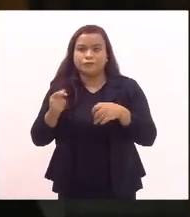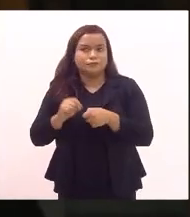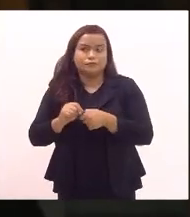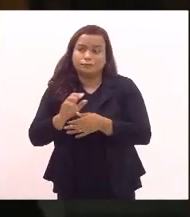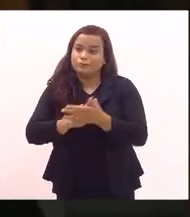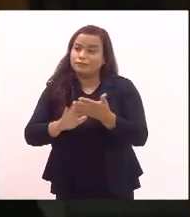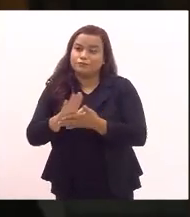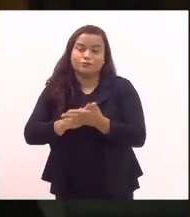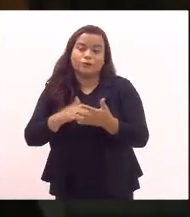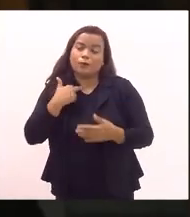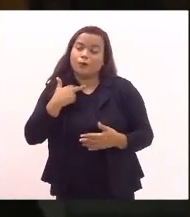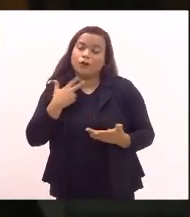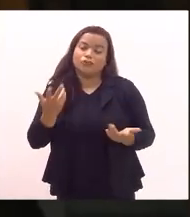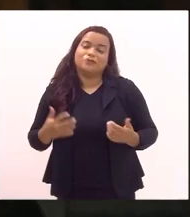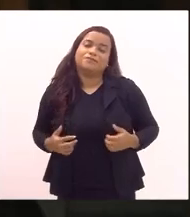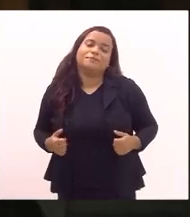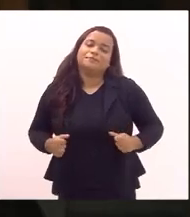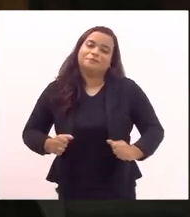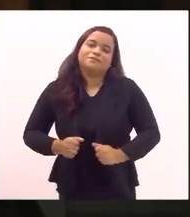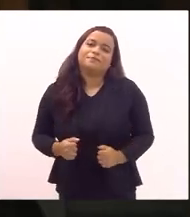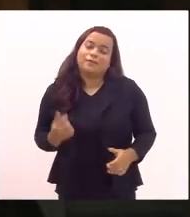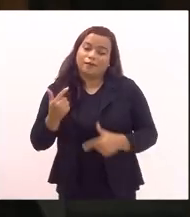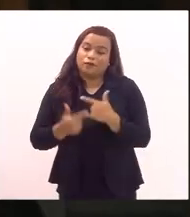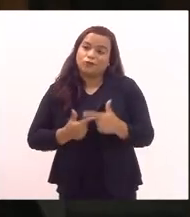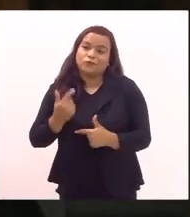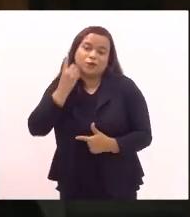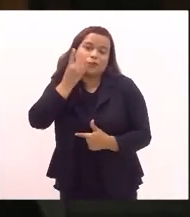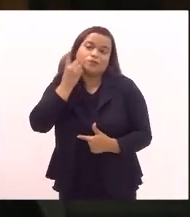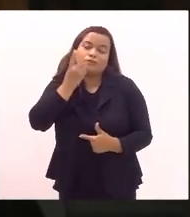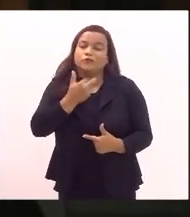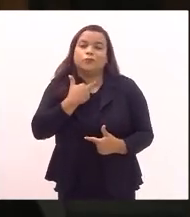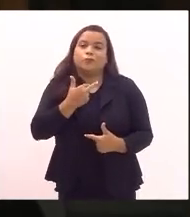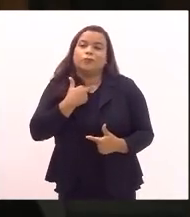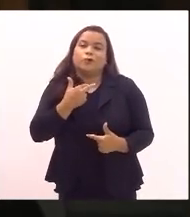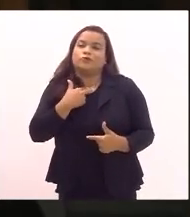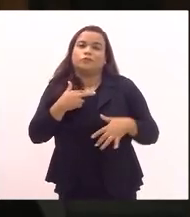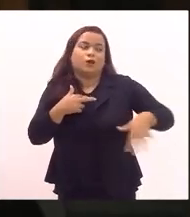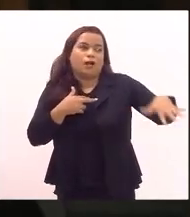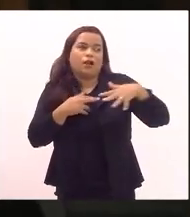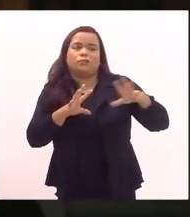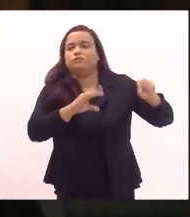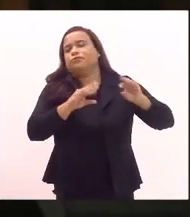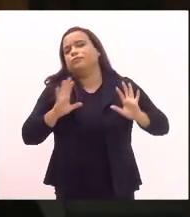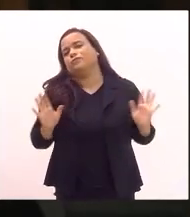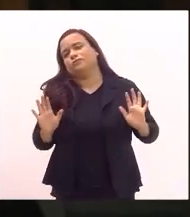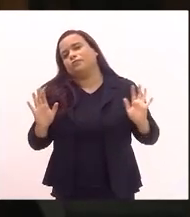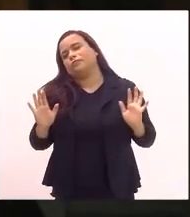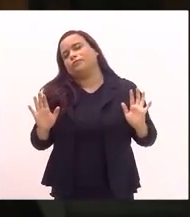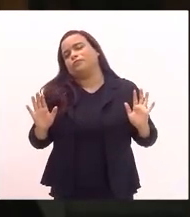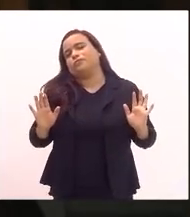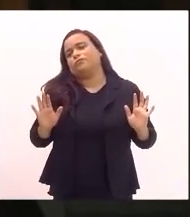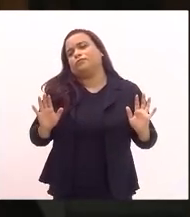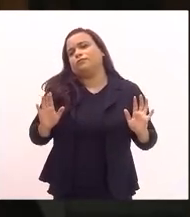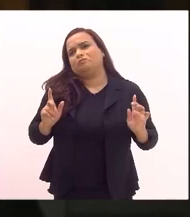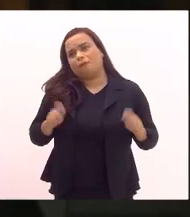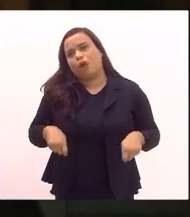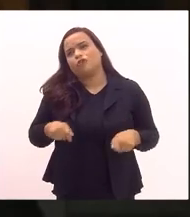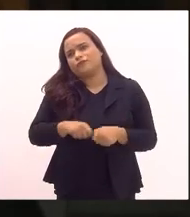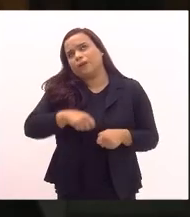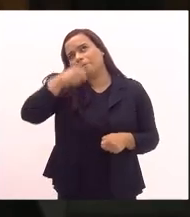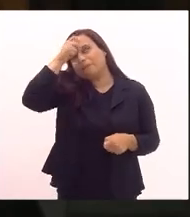feito na função de Deputado não quem pode ter feito ou como